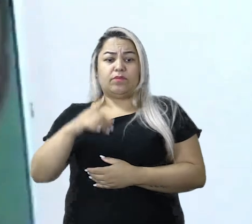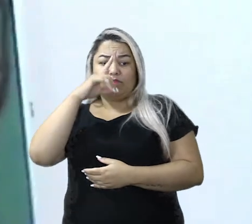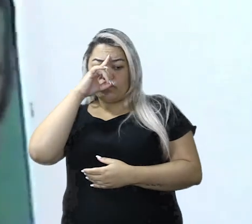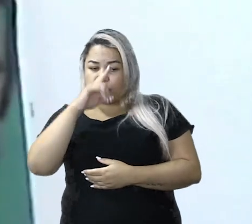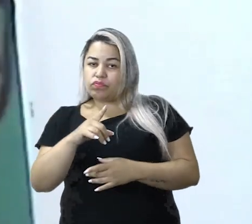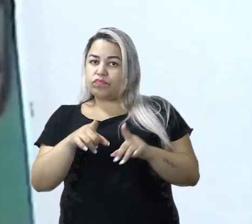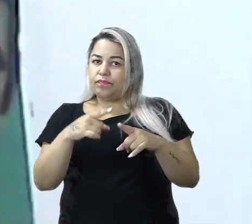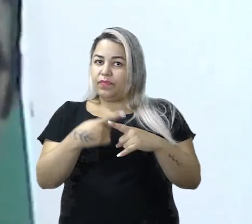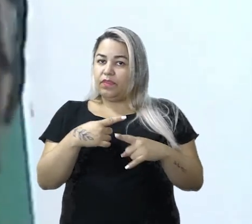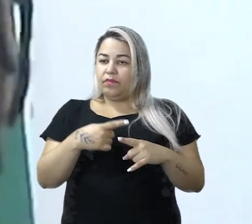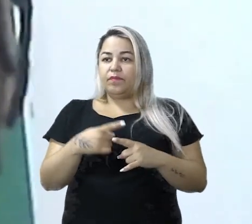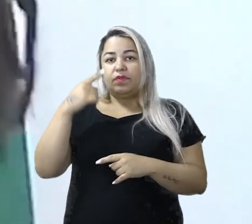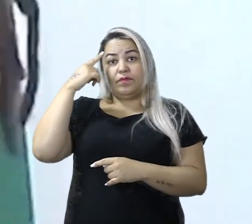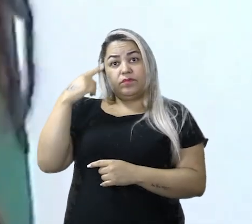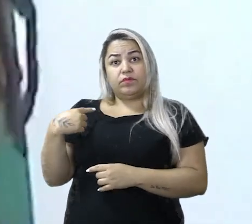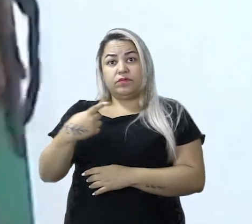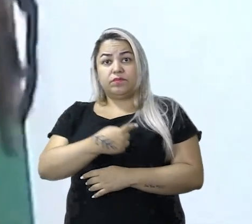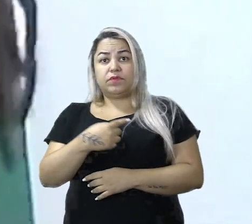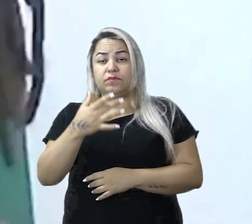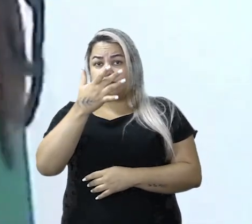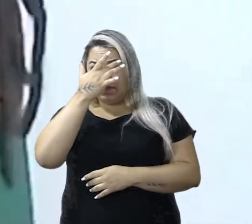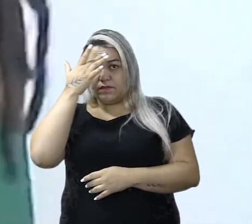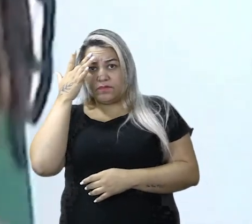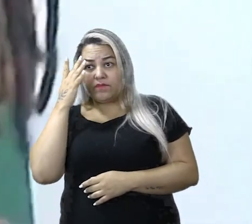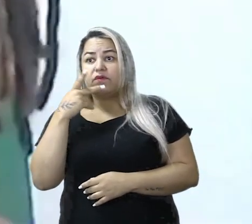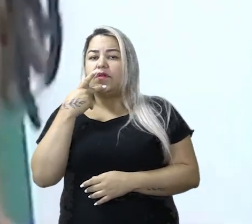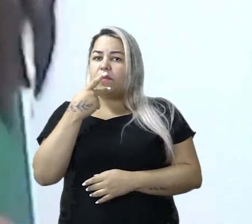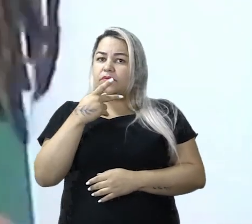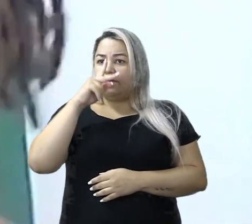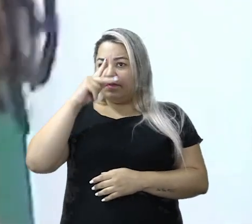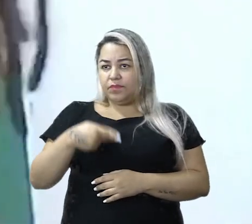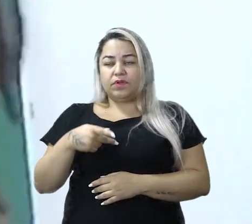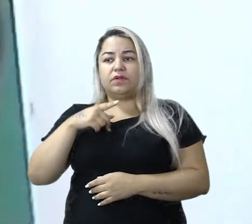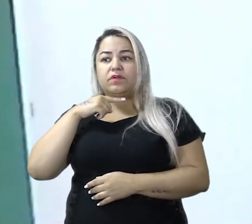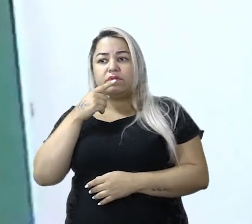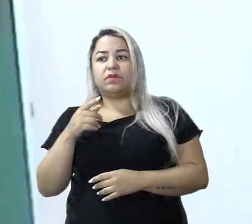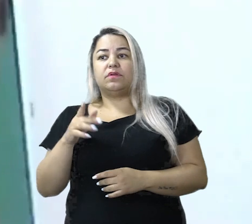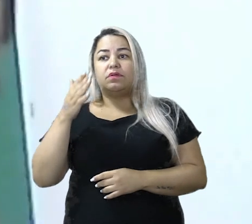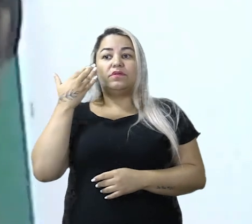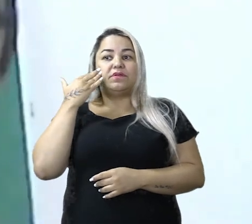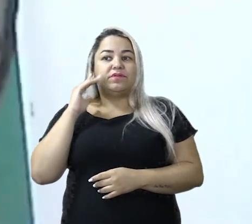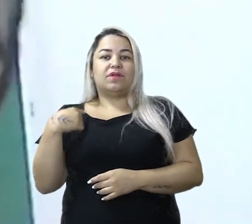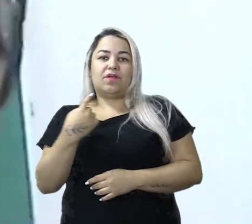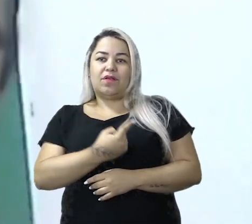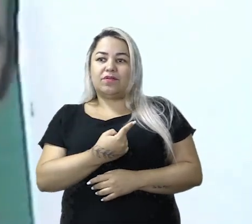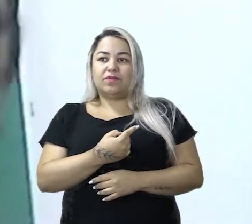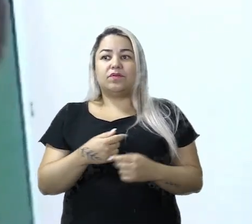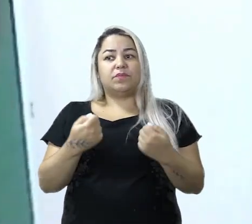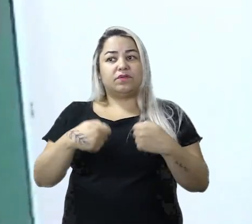dos governos, dentro dos mandatos, porque nós somos pessoas que precisamos falar por nós mesmas. Nós, melhores do que ninguém, entendemos das